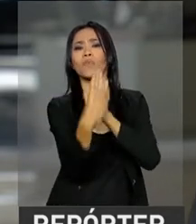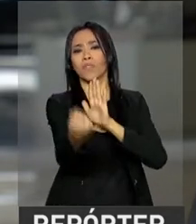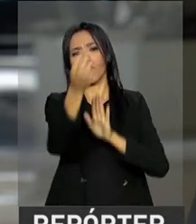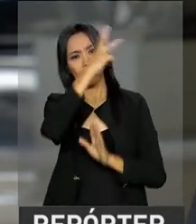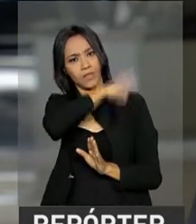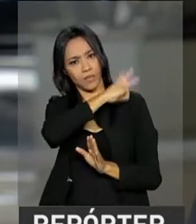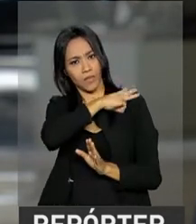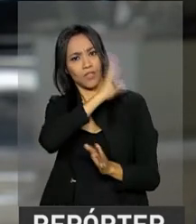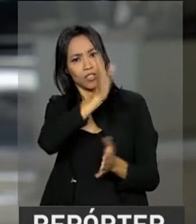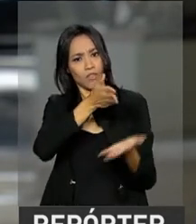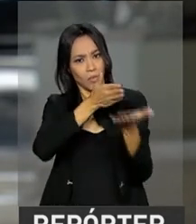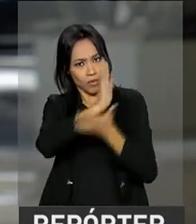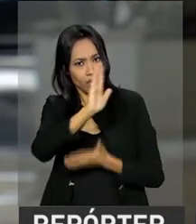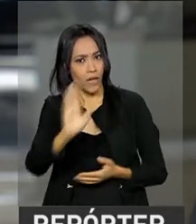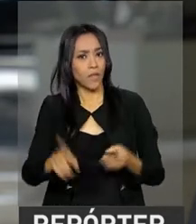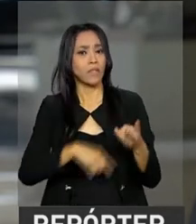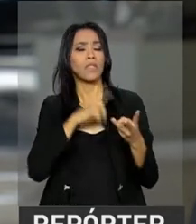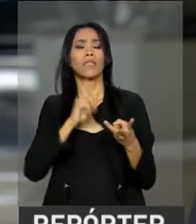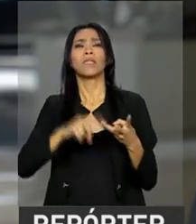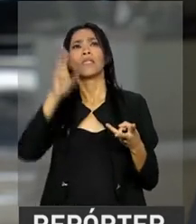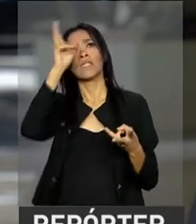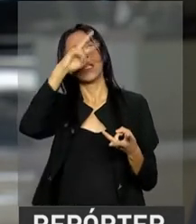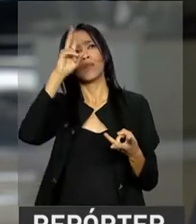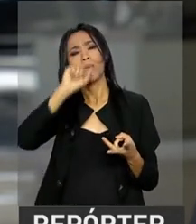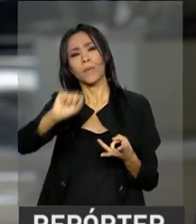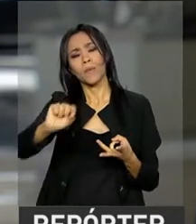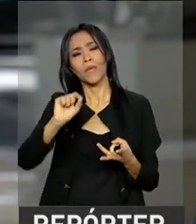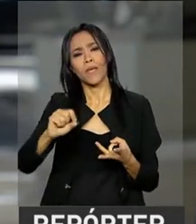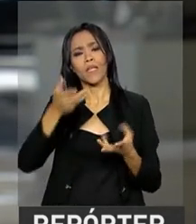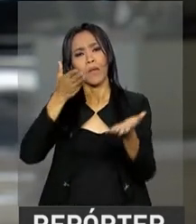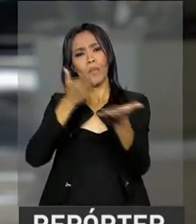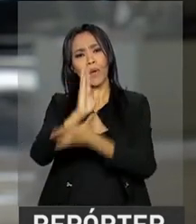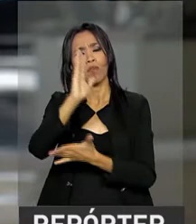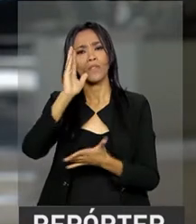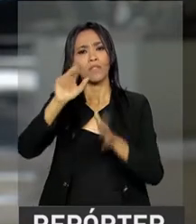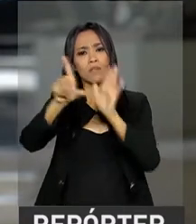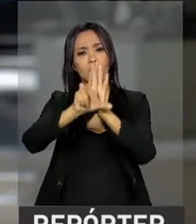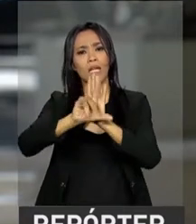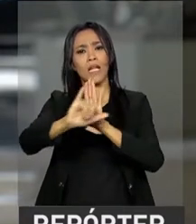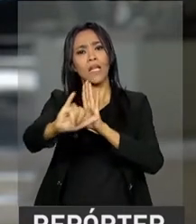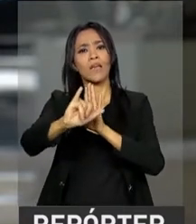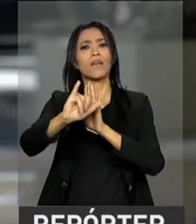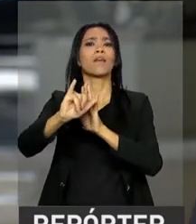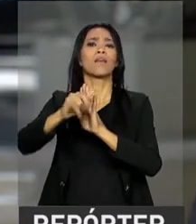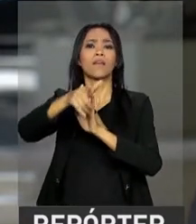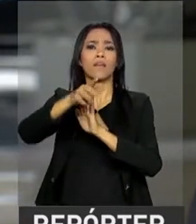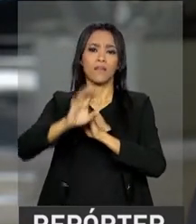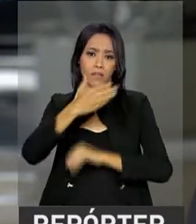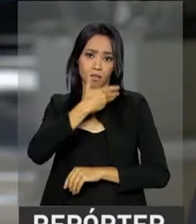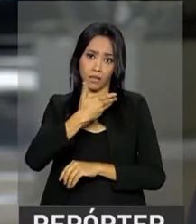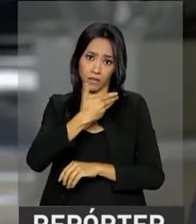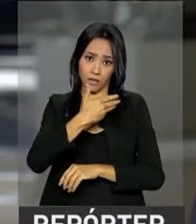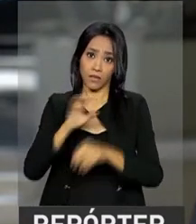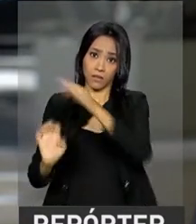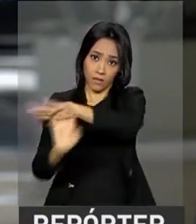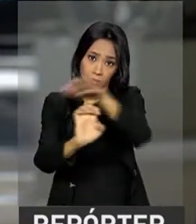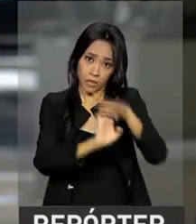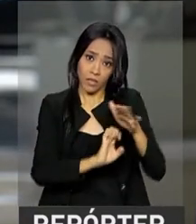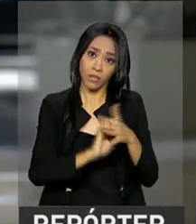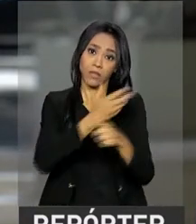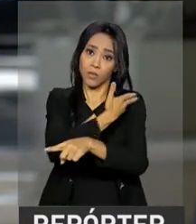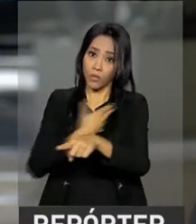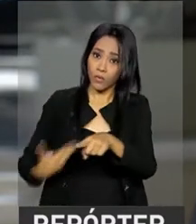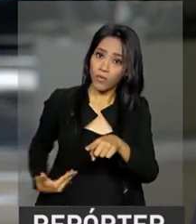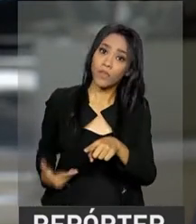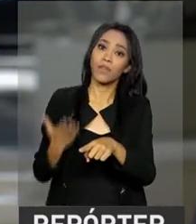nacional e lembrou por exemplo também da aprovação da lei de governança das estatais que pegou uma série de medidas de governança para